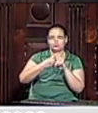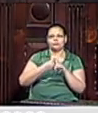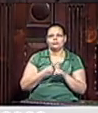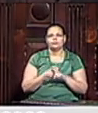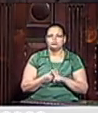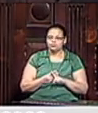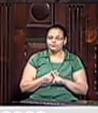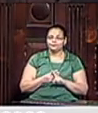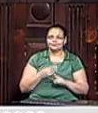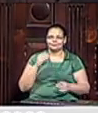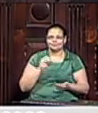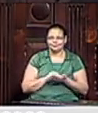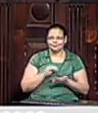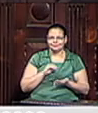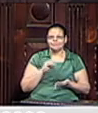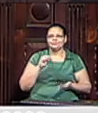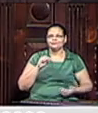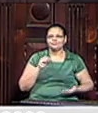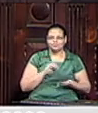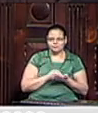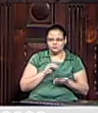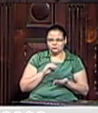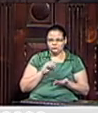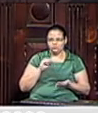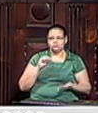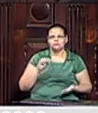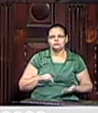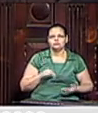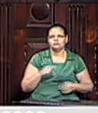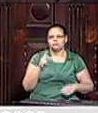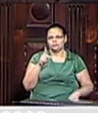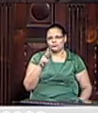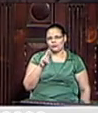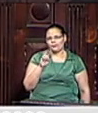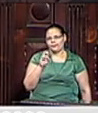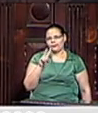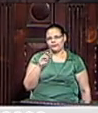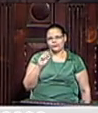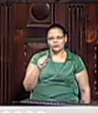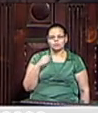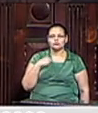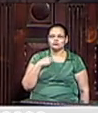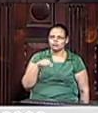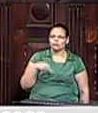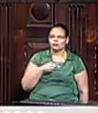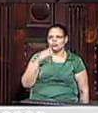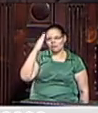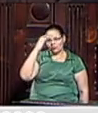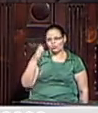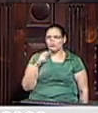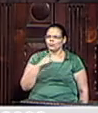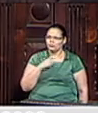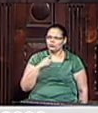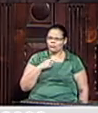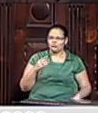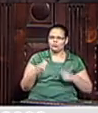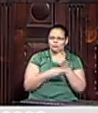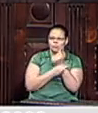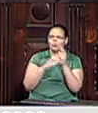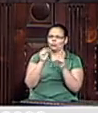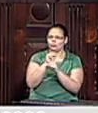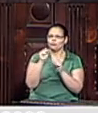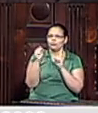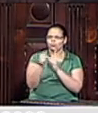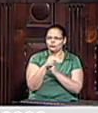da Previdência no Brasil. Déficit esse questionado, porque sabemos que temos aqui uma seguridade social que não vem sendo